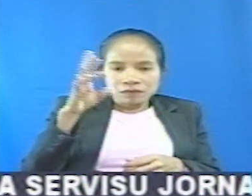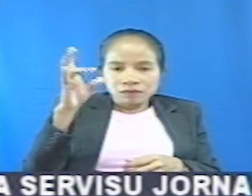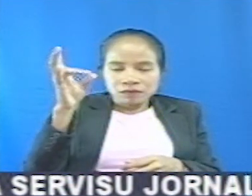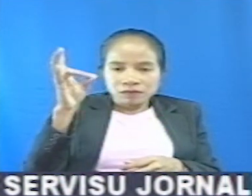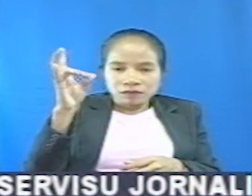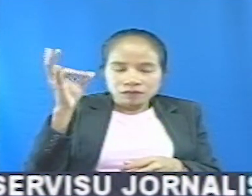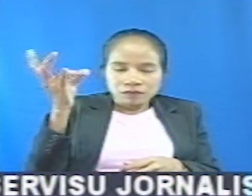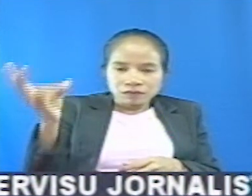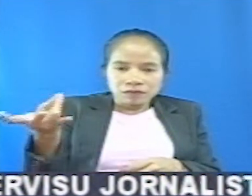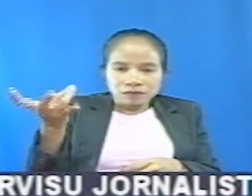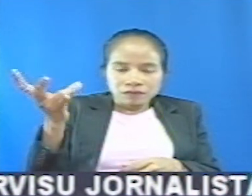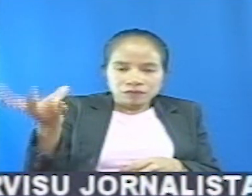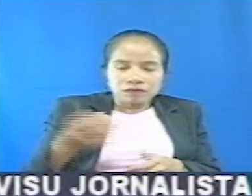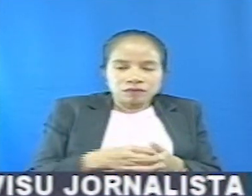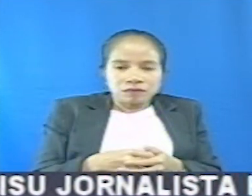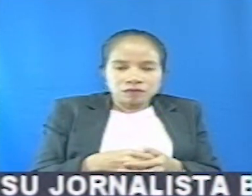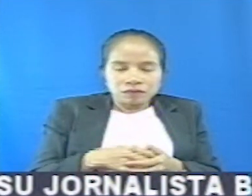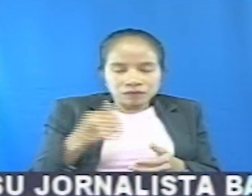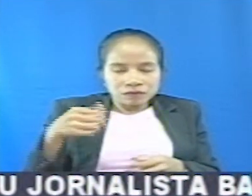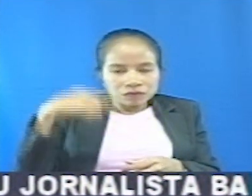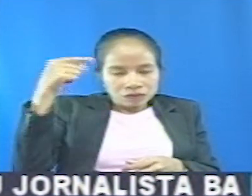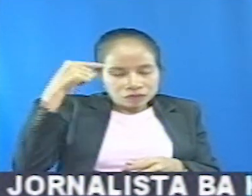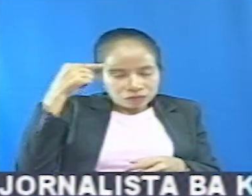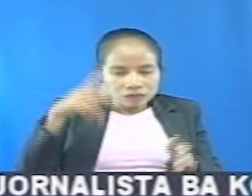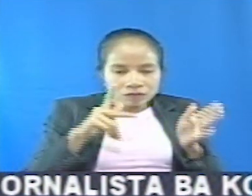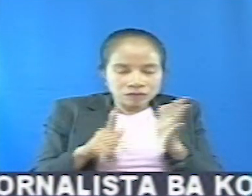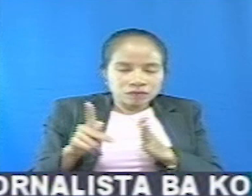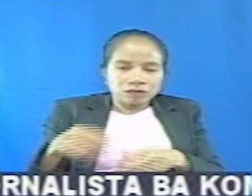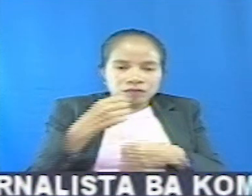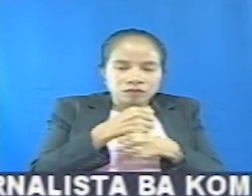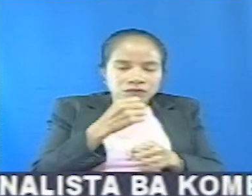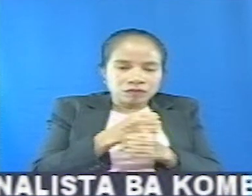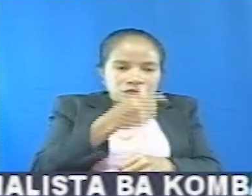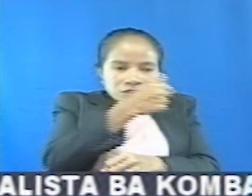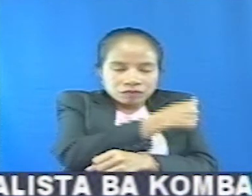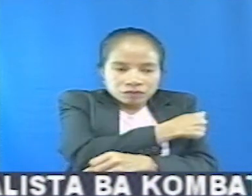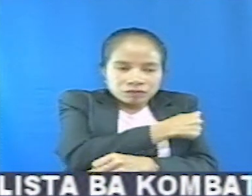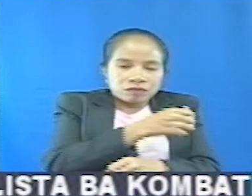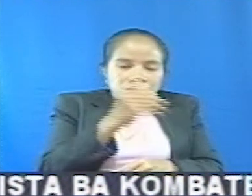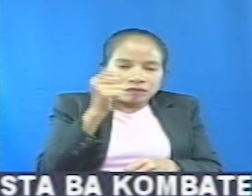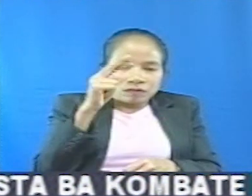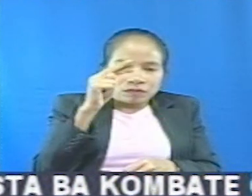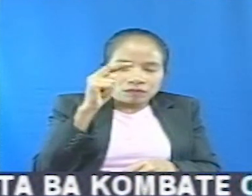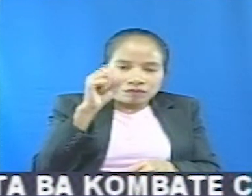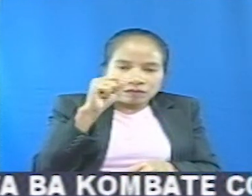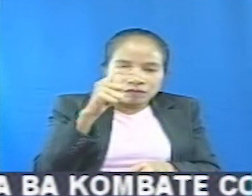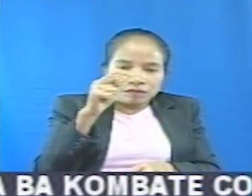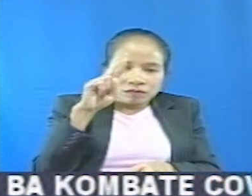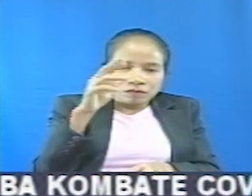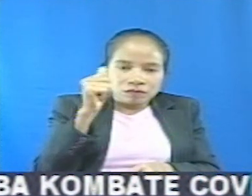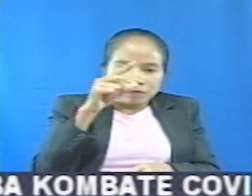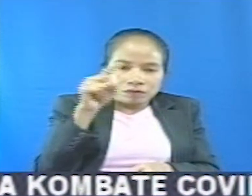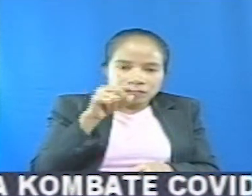Sorin selutan, governo mos planea ona atu halo vacina AstraZeneca iha fulan abril ne